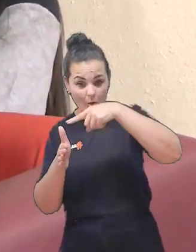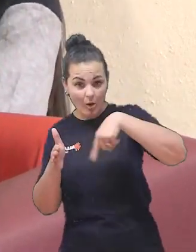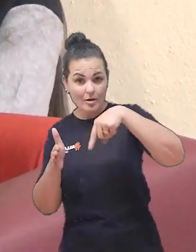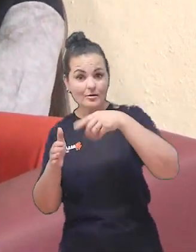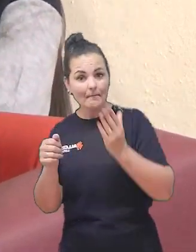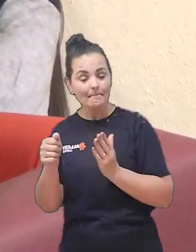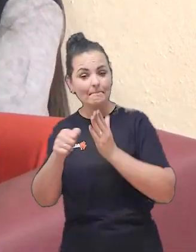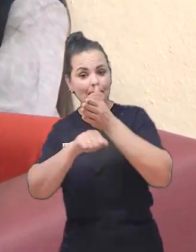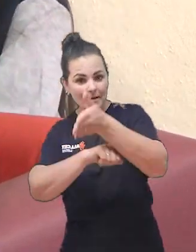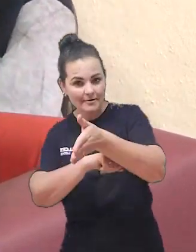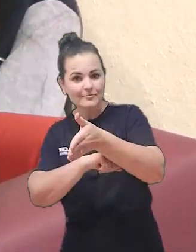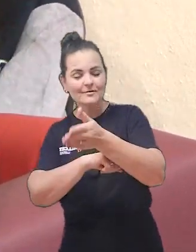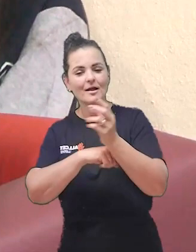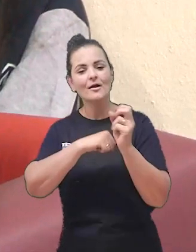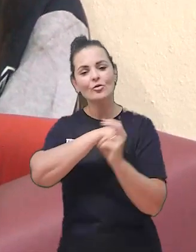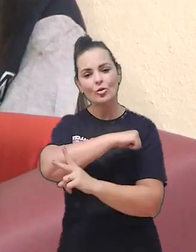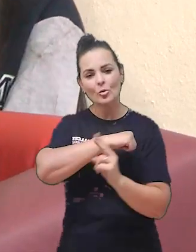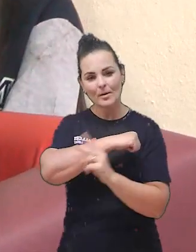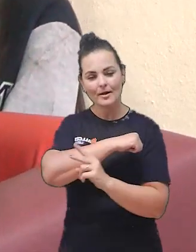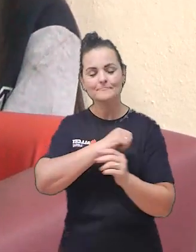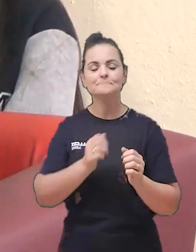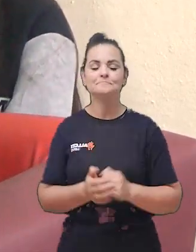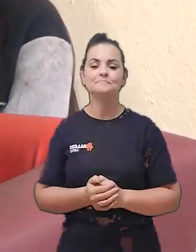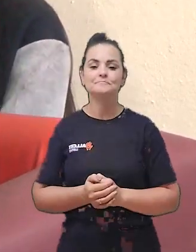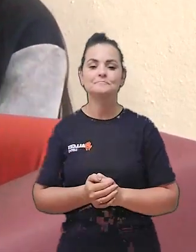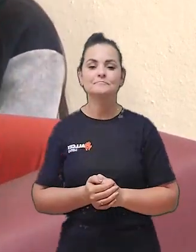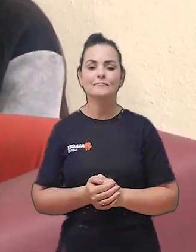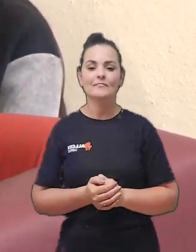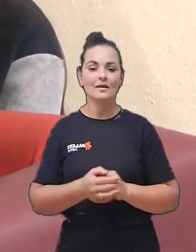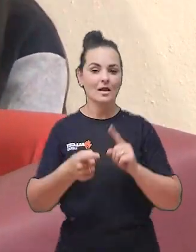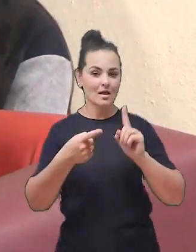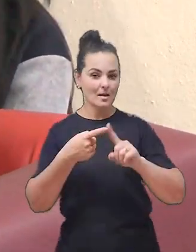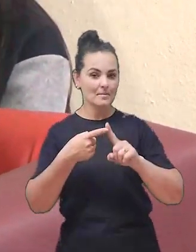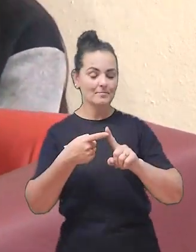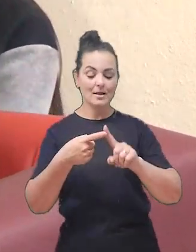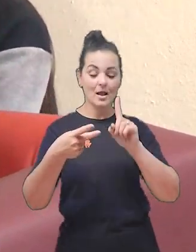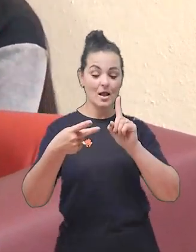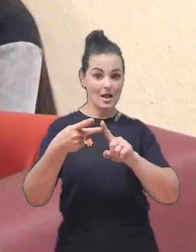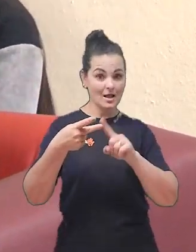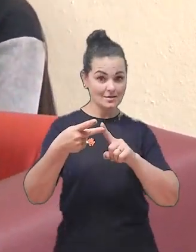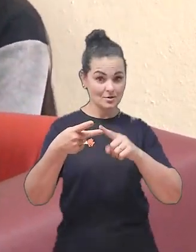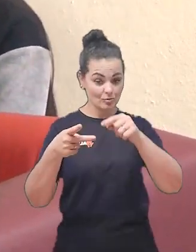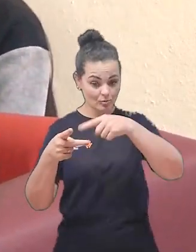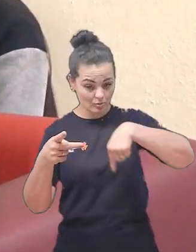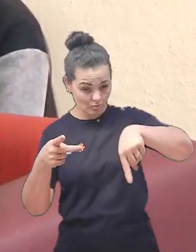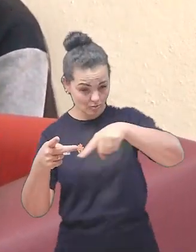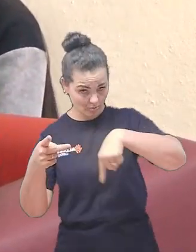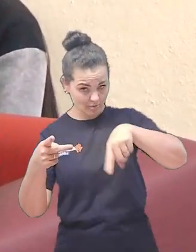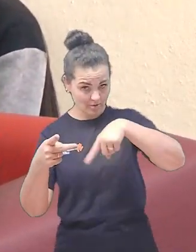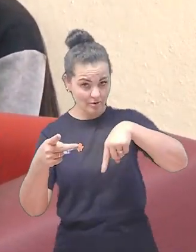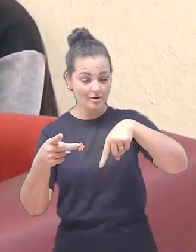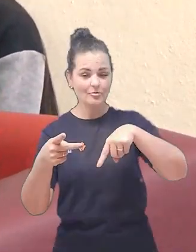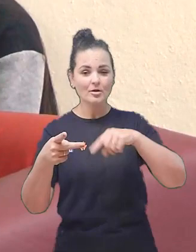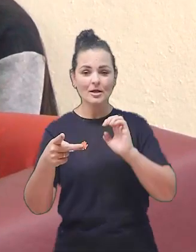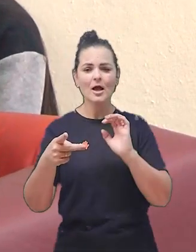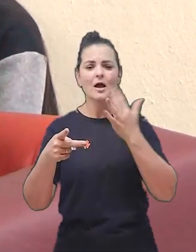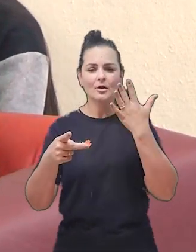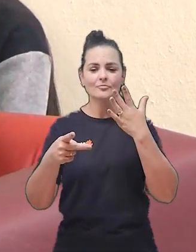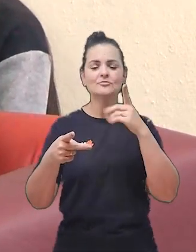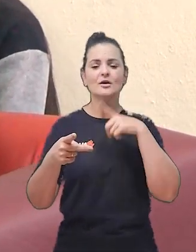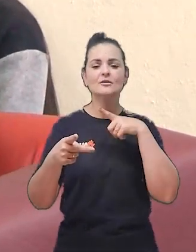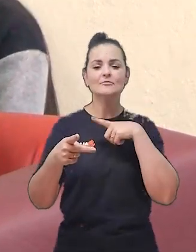interessante, mas aconteceu. A rotatória do meio, que foi a primeira que aconteceu em Nereu, nós fizemos